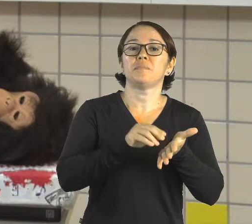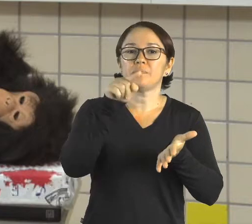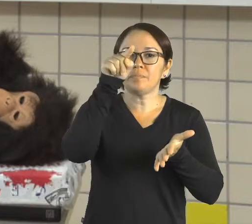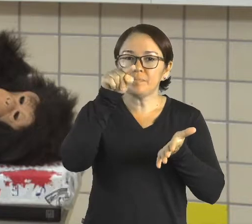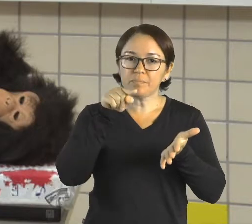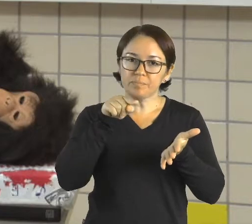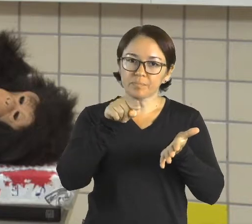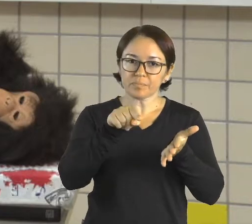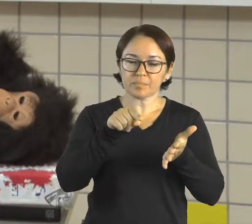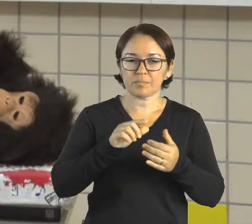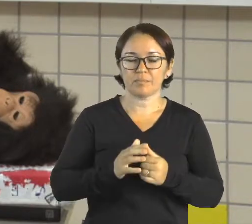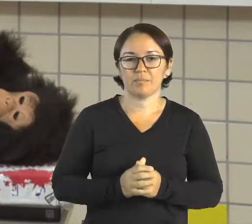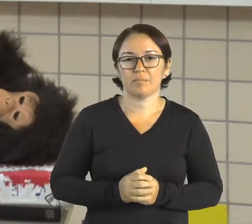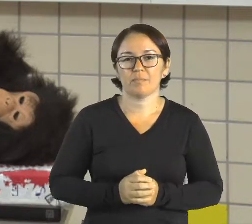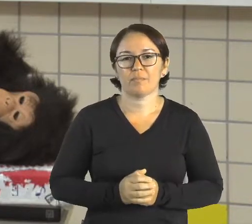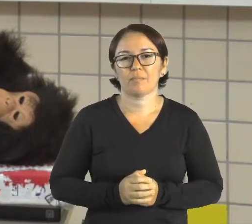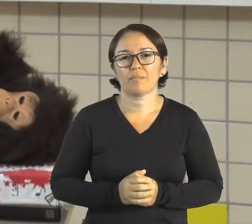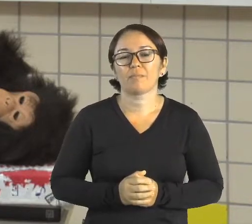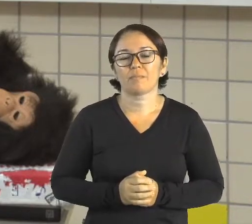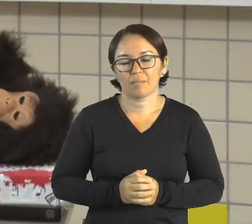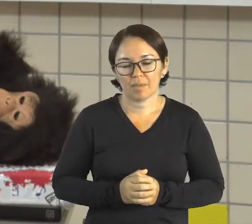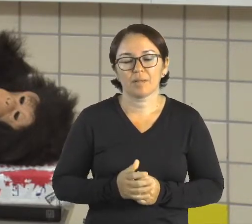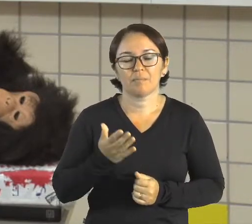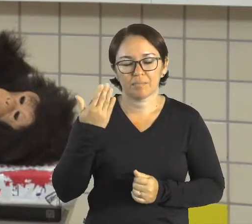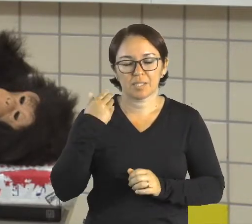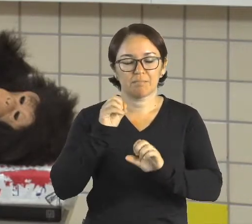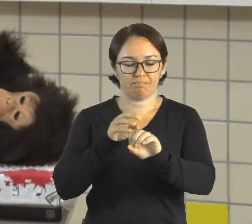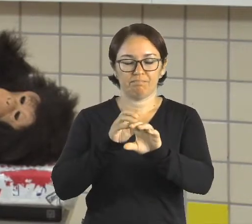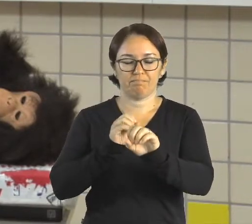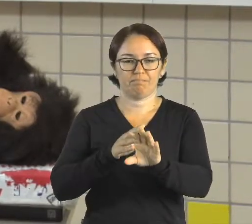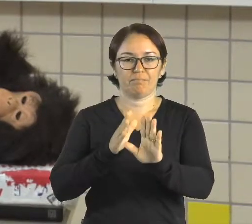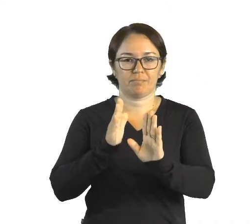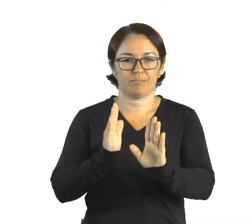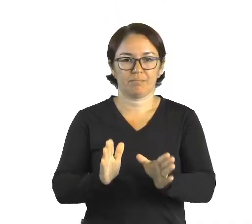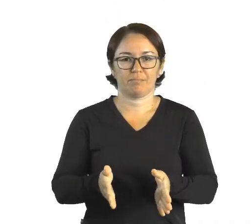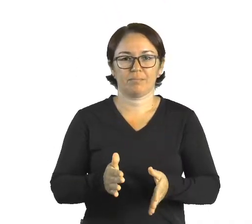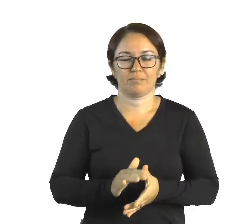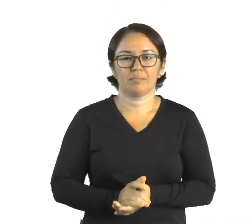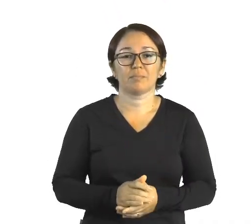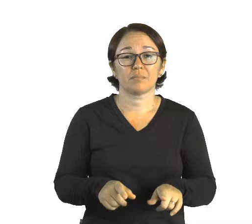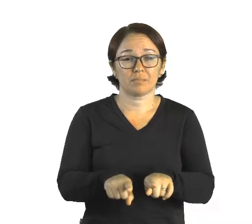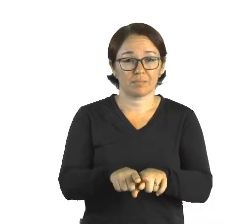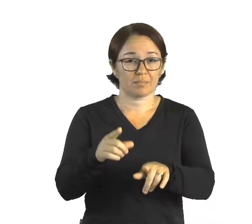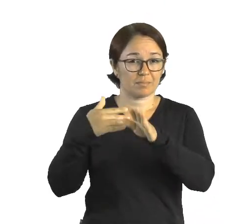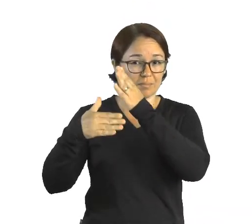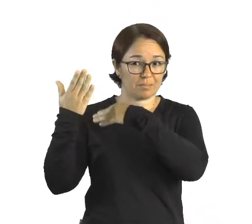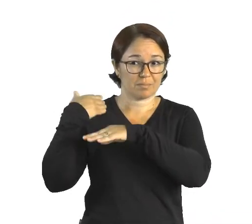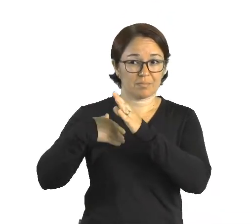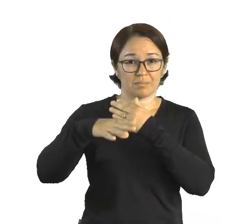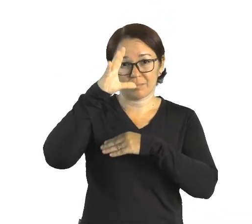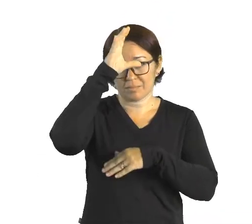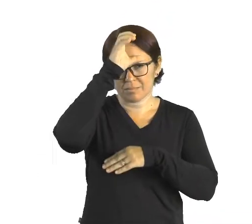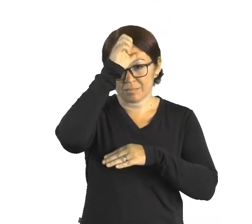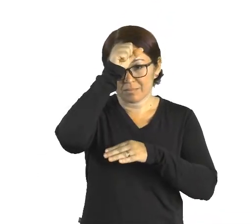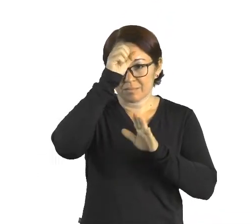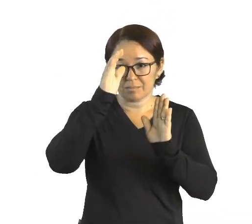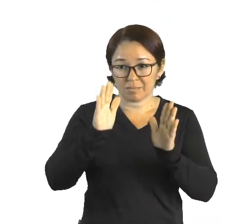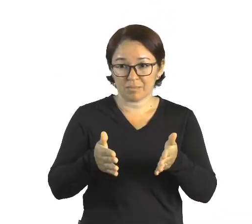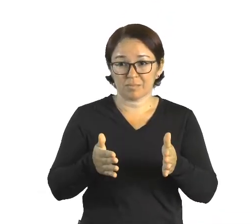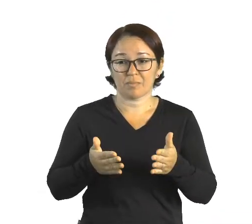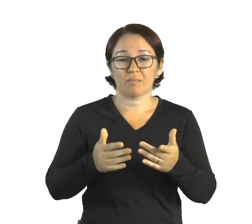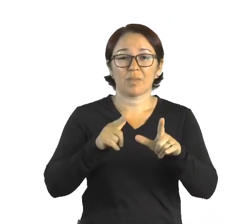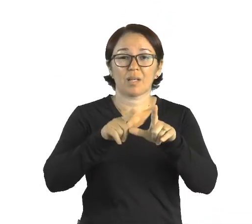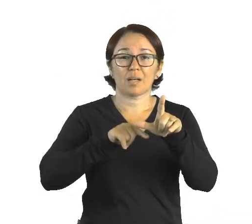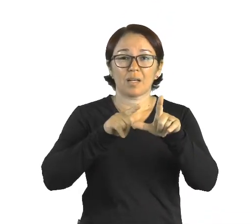esse foi o assunto da nossa aula. Agora, olha só, nós trabalhamos também os tipos de letras. Caixa alta,